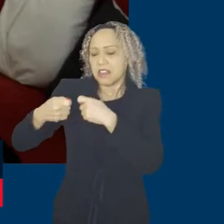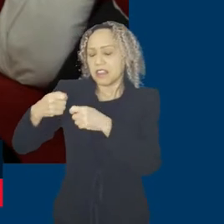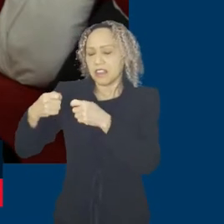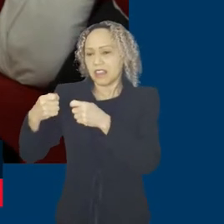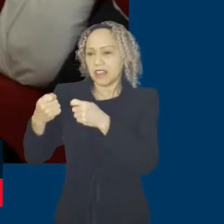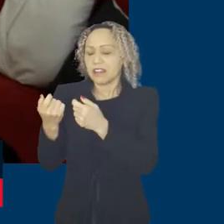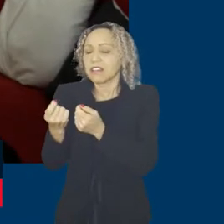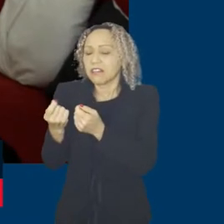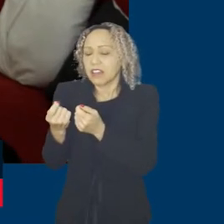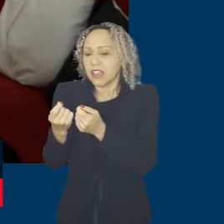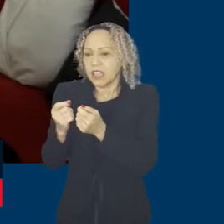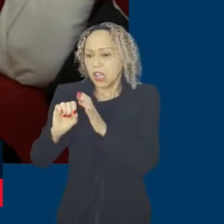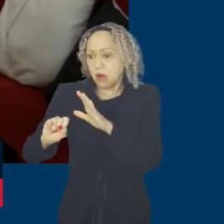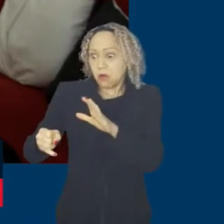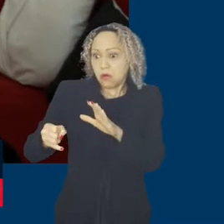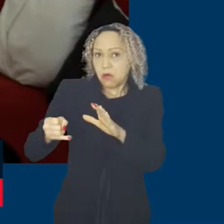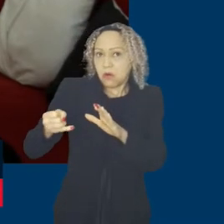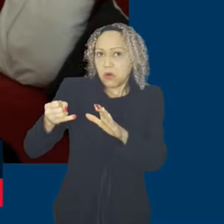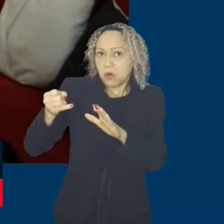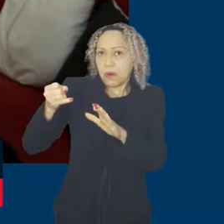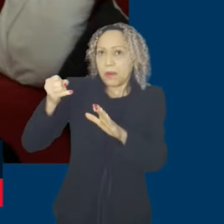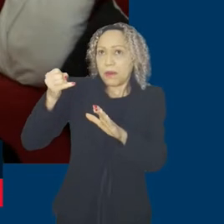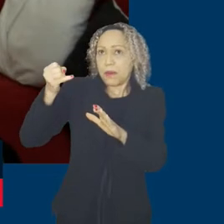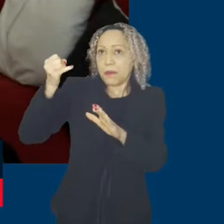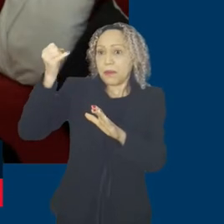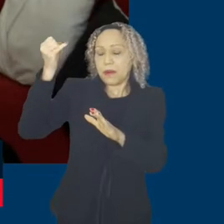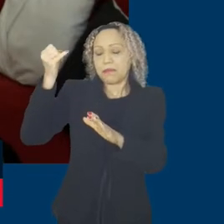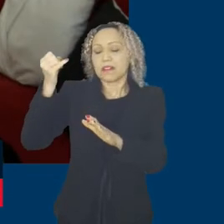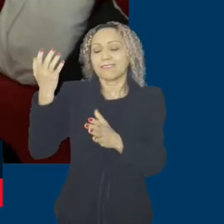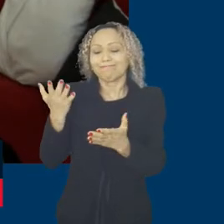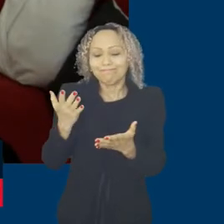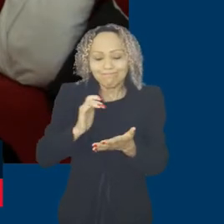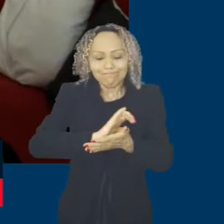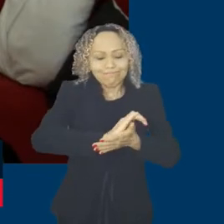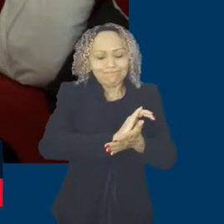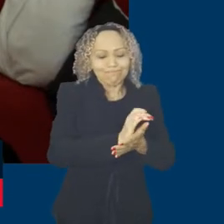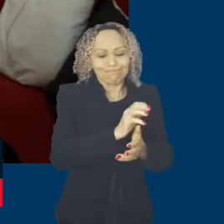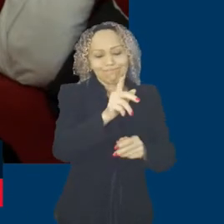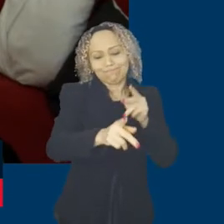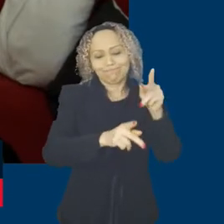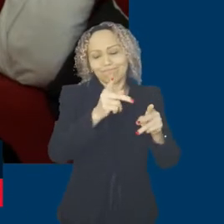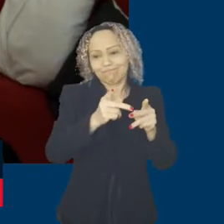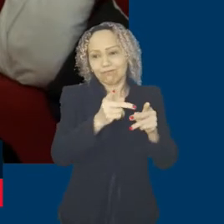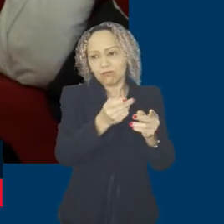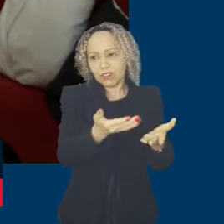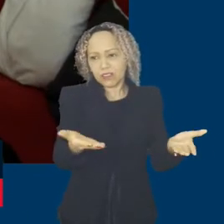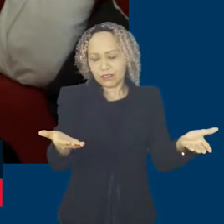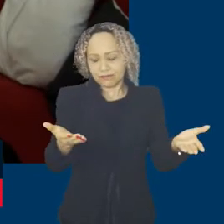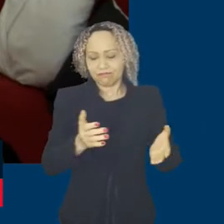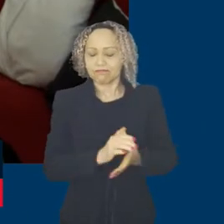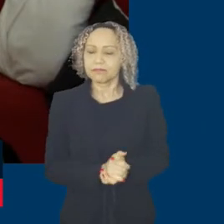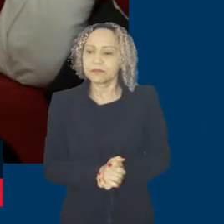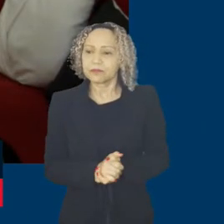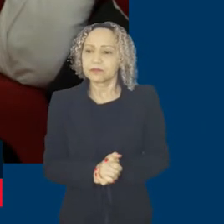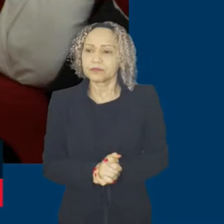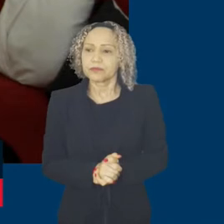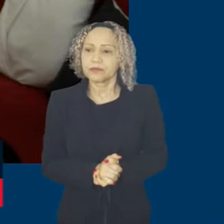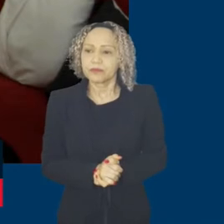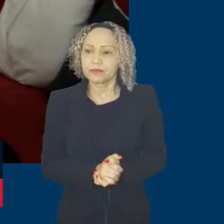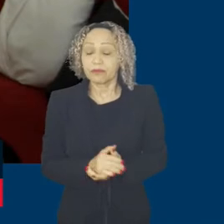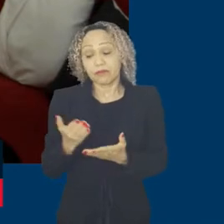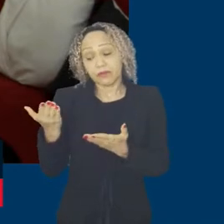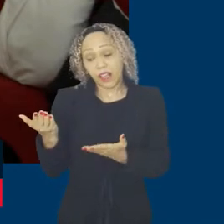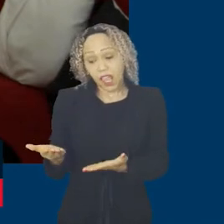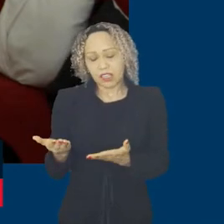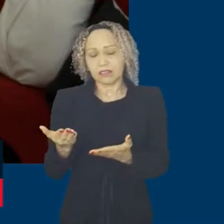exorbitantes vão continuar em cima do sacrifício do resto da população. Se ele sinalizar isso aí, o mercado fica feliz, né? E é isso que ele está